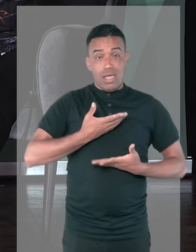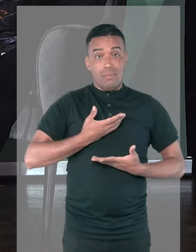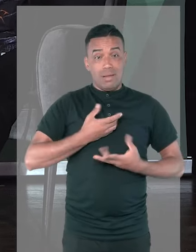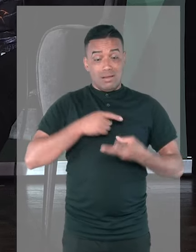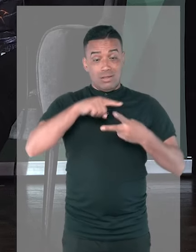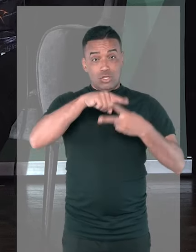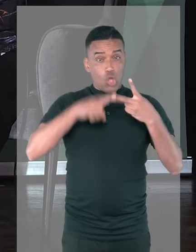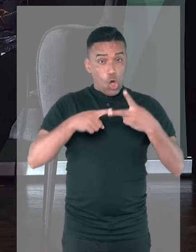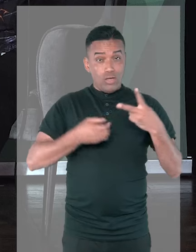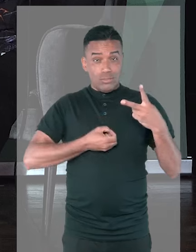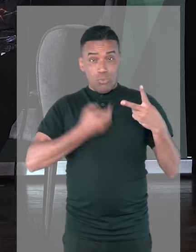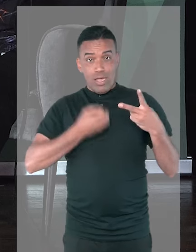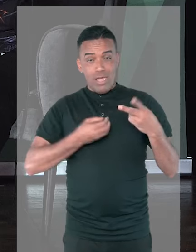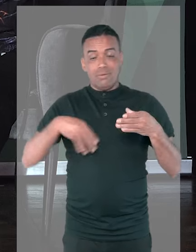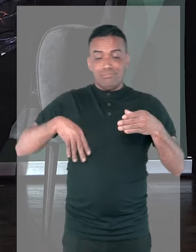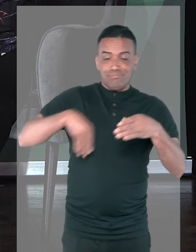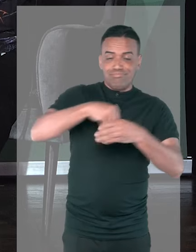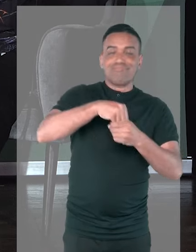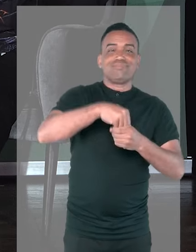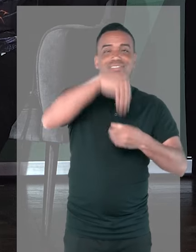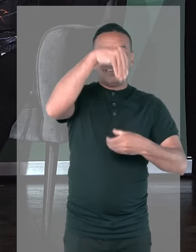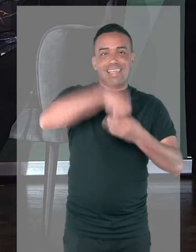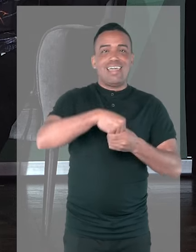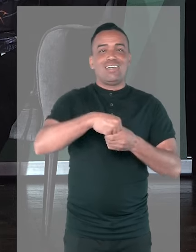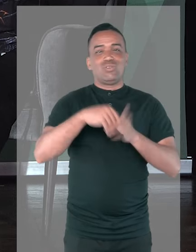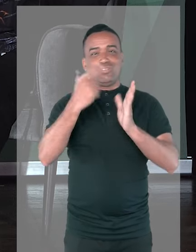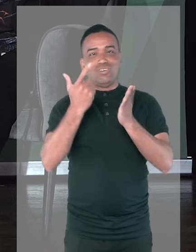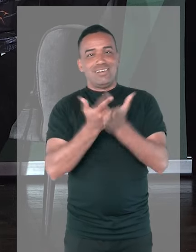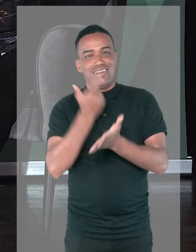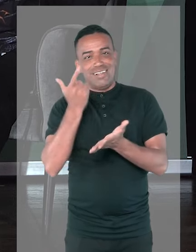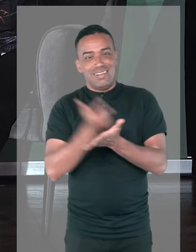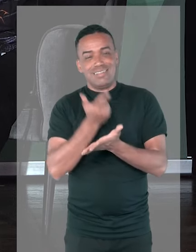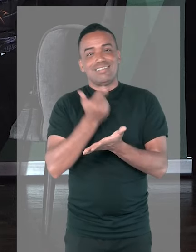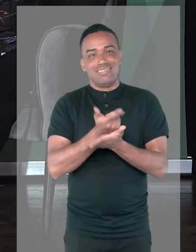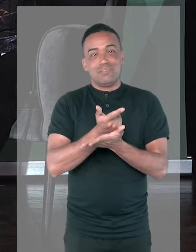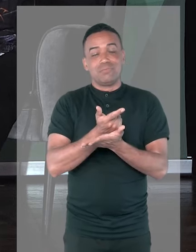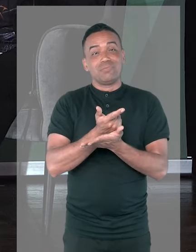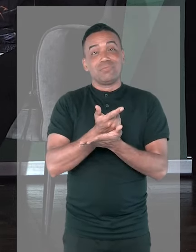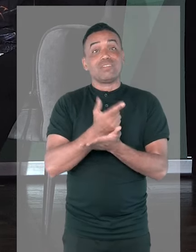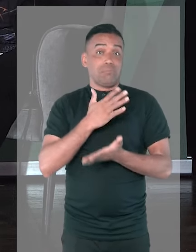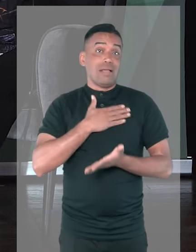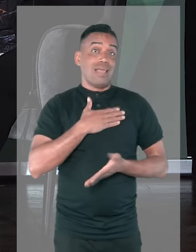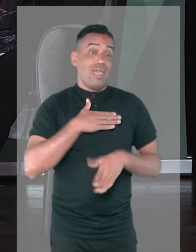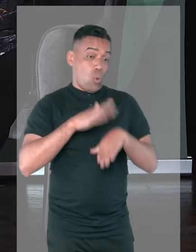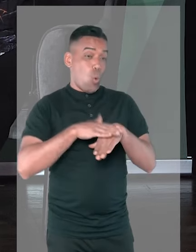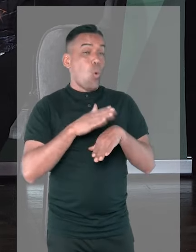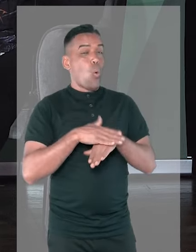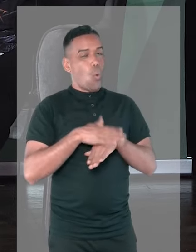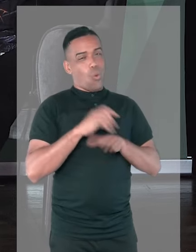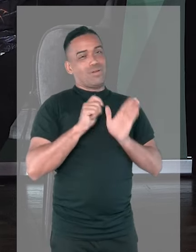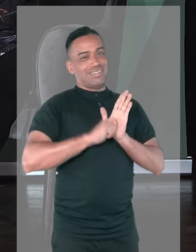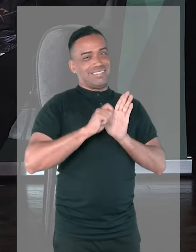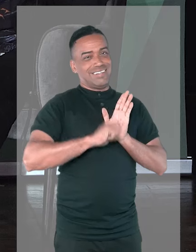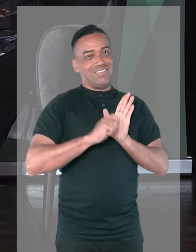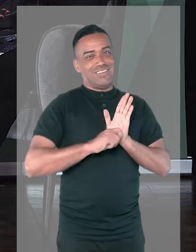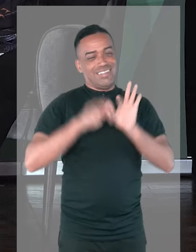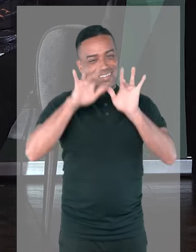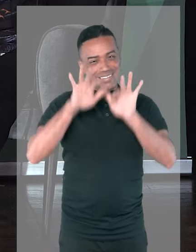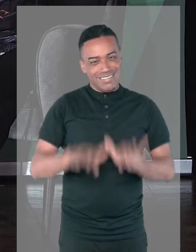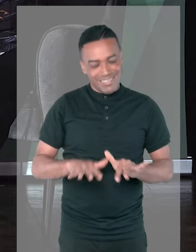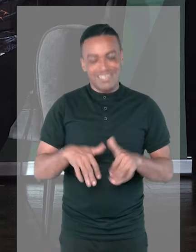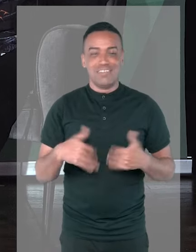poemas aparecem no livro, né? São atribuídos a ele, mas evidentemente fui eu que escrevi, né? Porque fui eu que escrevi